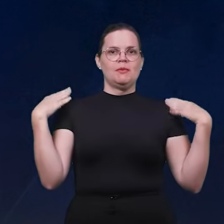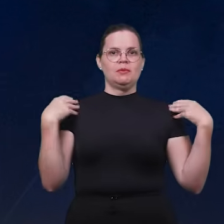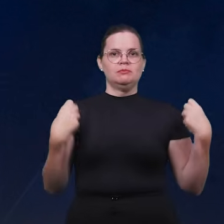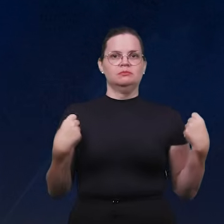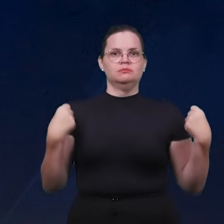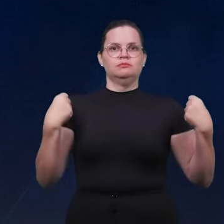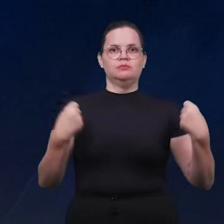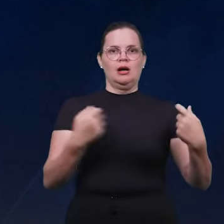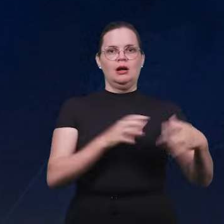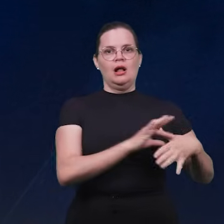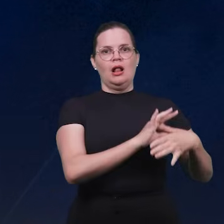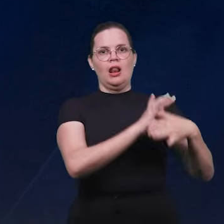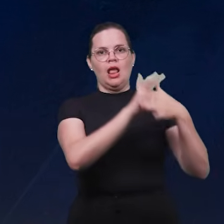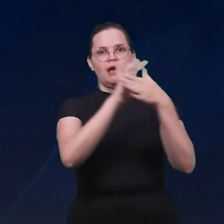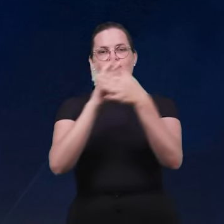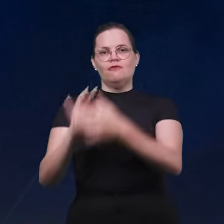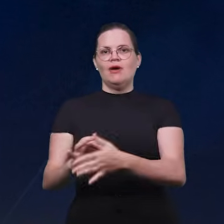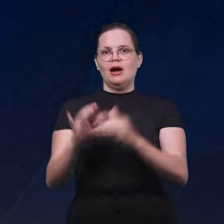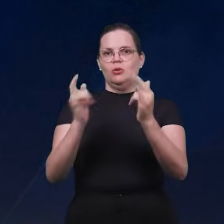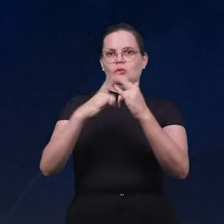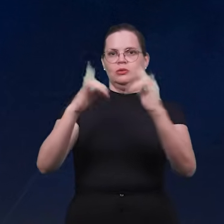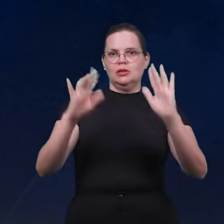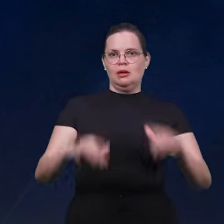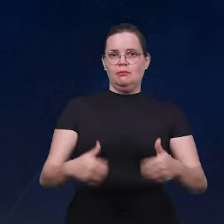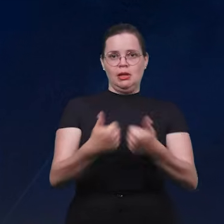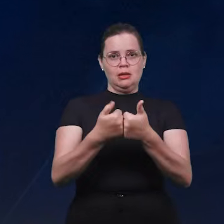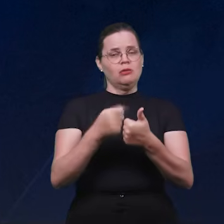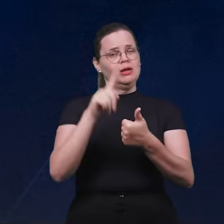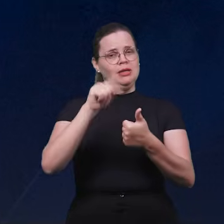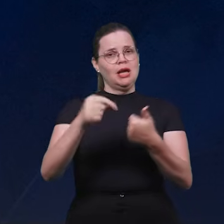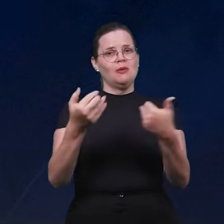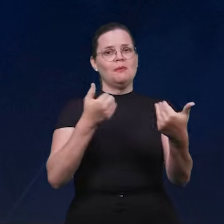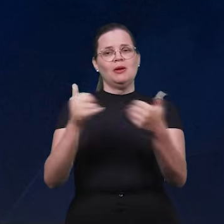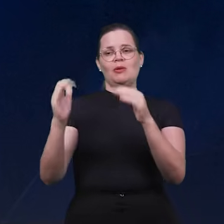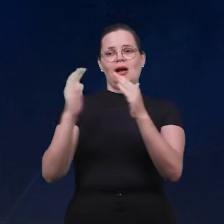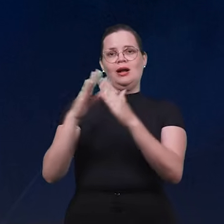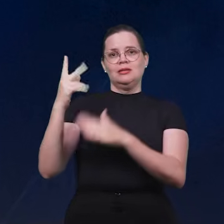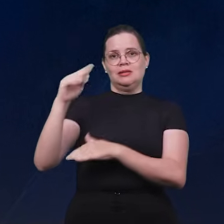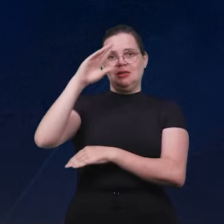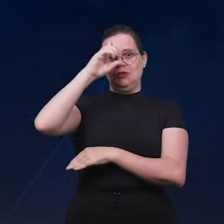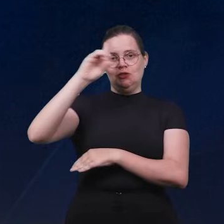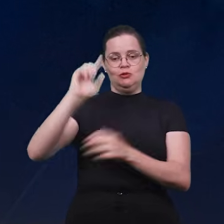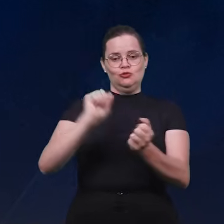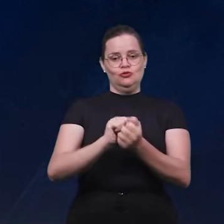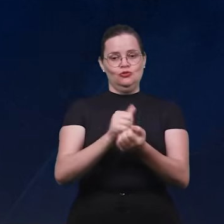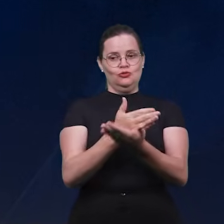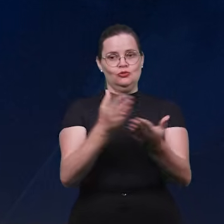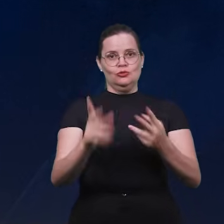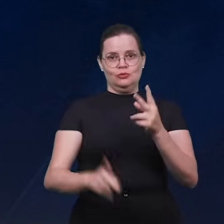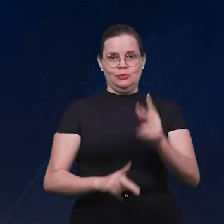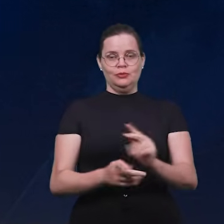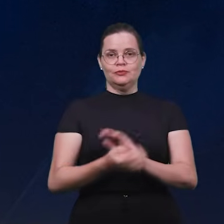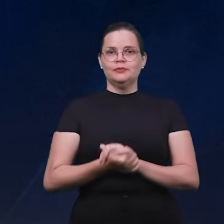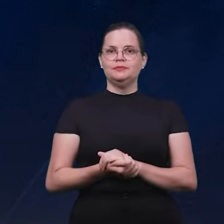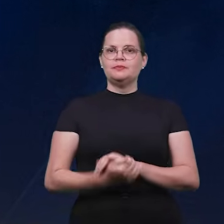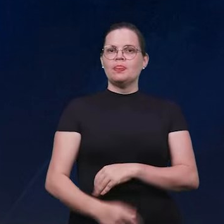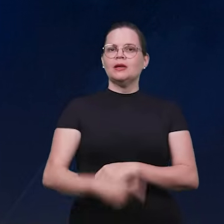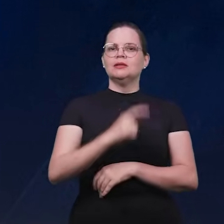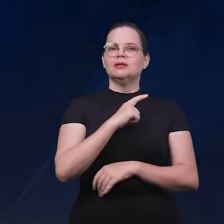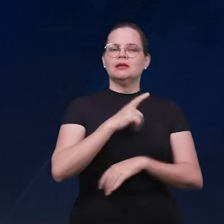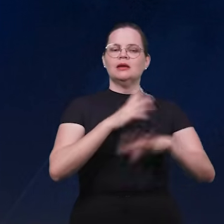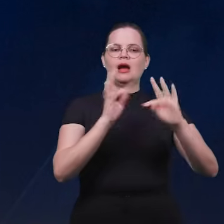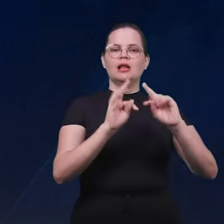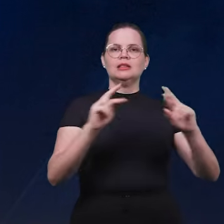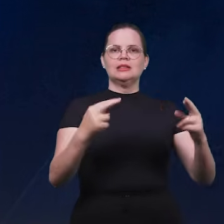seria chamada de morada de Deus com o seu povo. E para isso, a tribo chamada tribo de